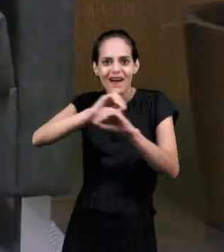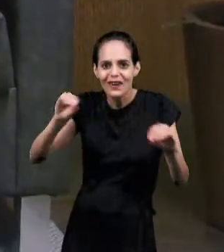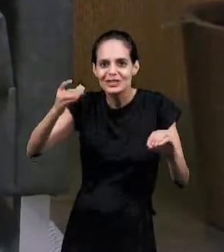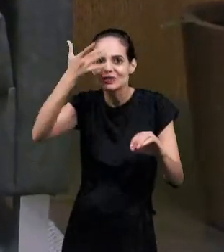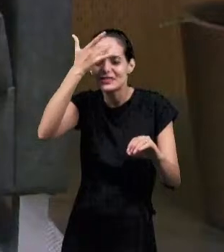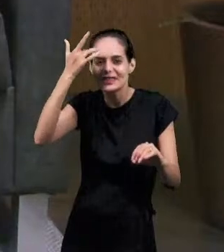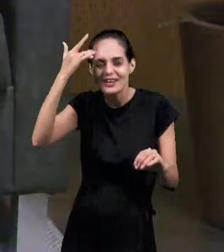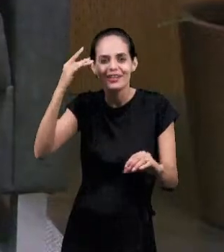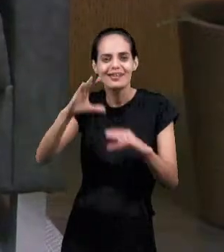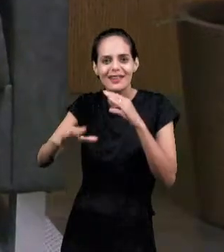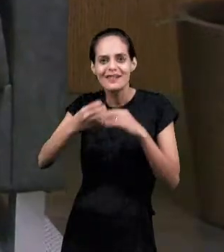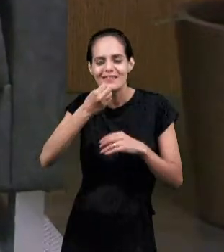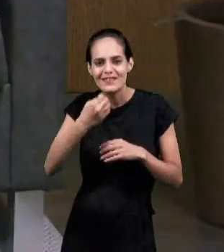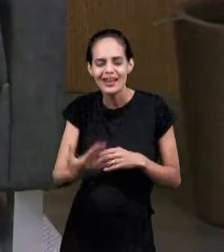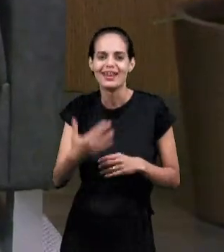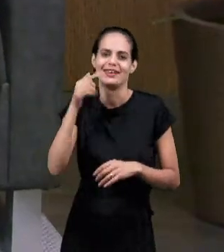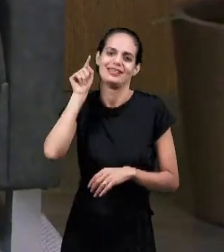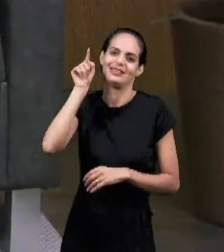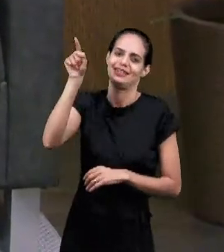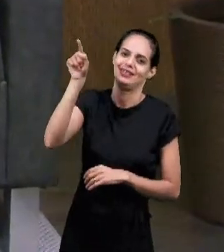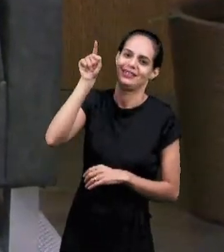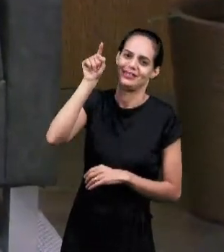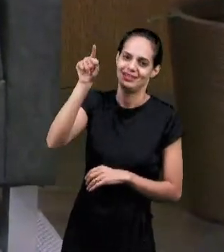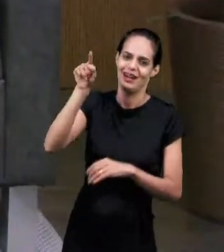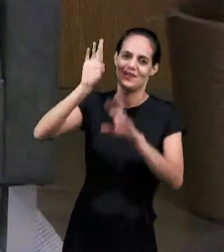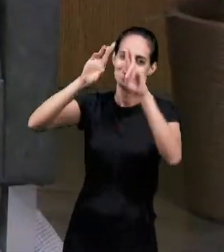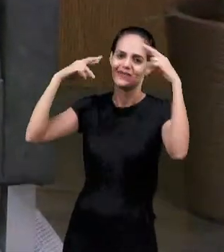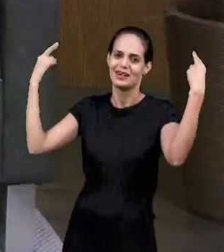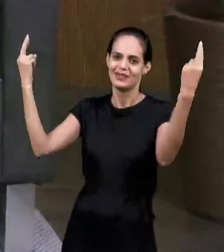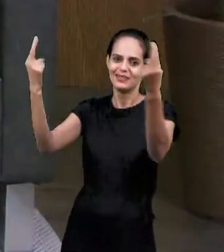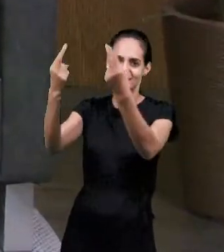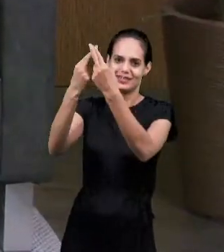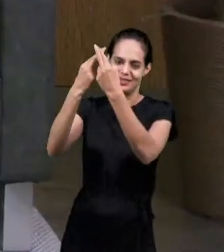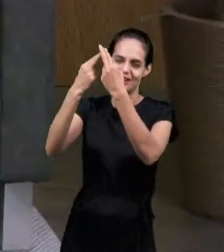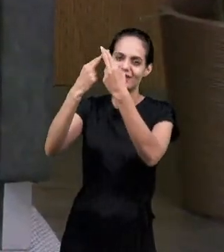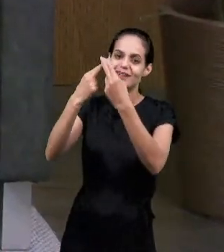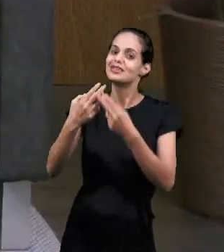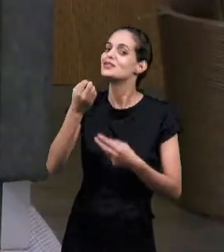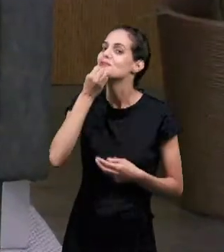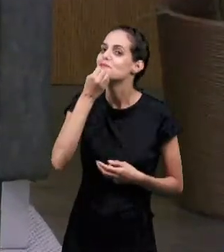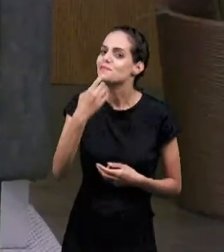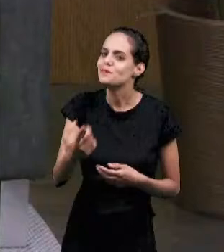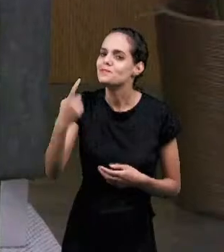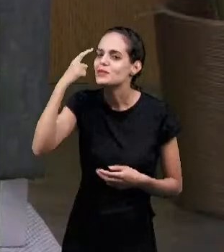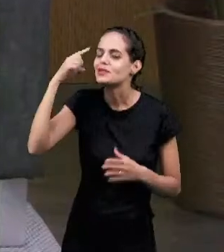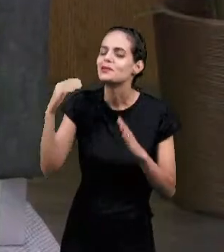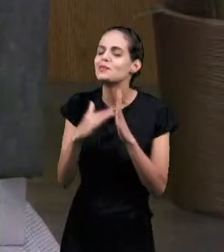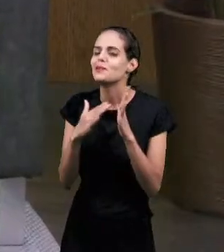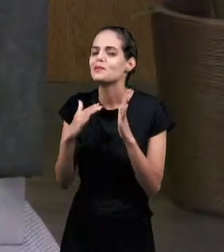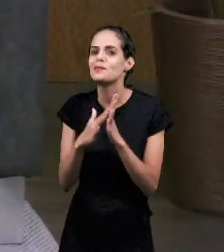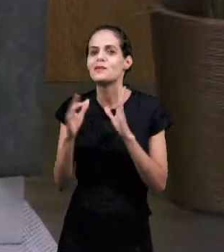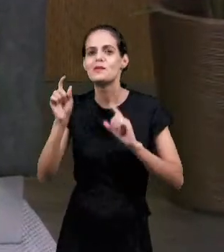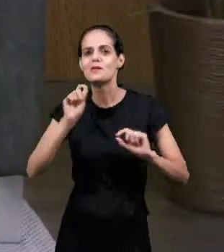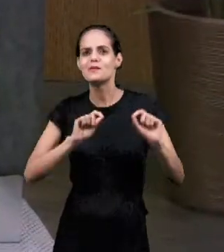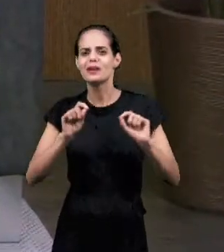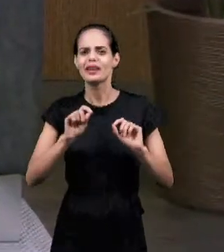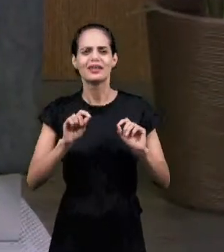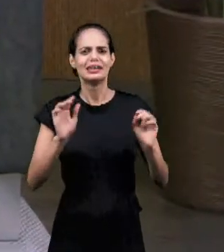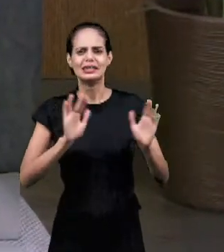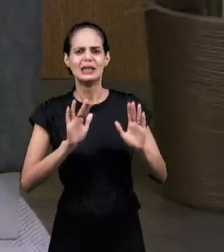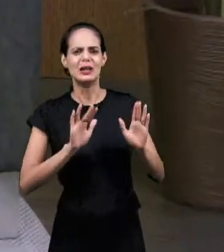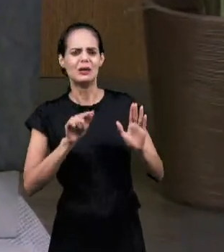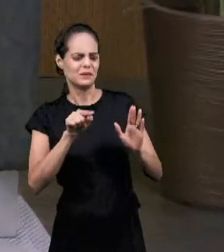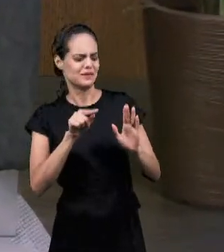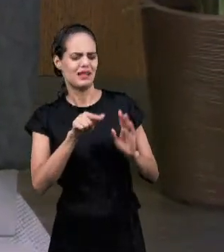dessa, né? aquela grande reunião. É o louvor, é isso aí. Você vai pensar o quê do louvor? E você vai ficar, não, tem um camarada aí que ele